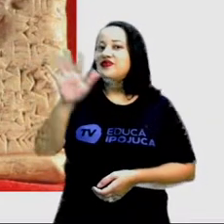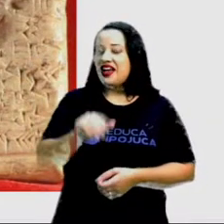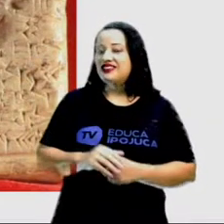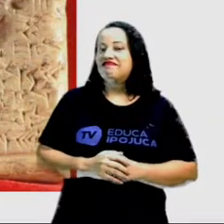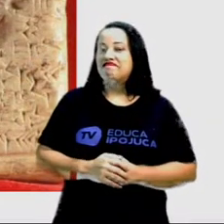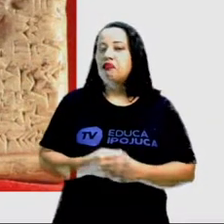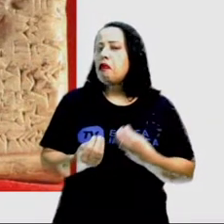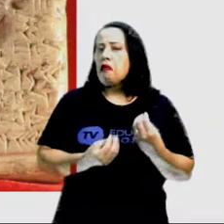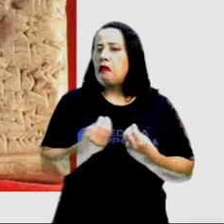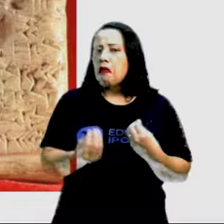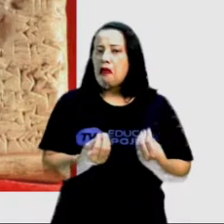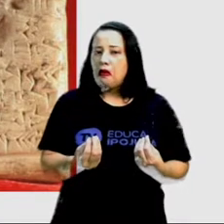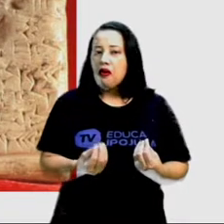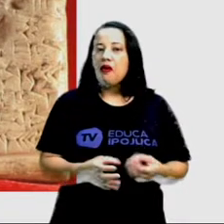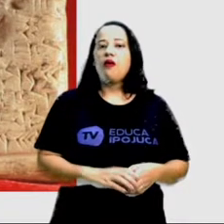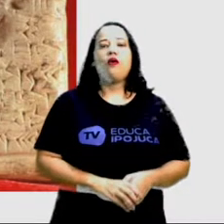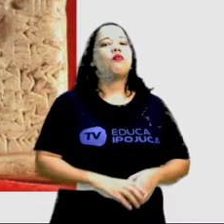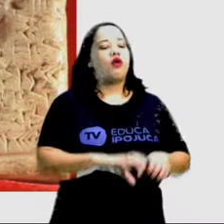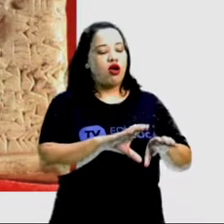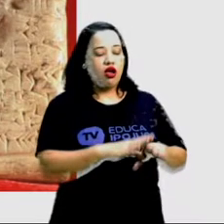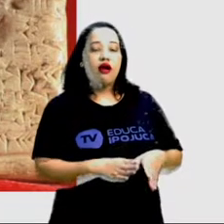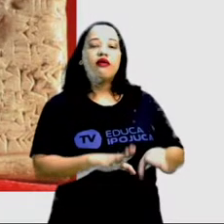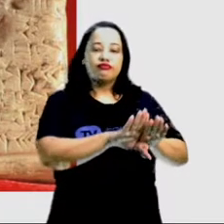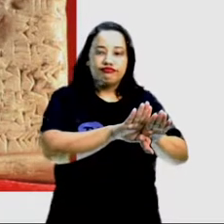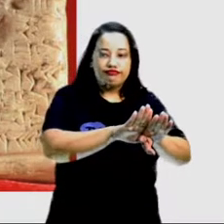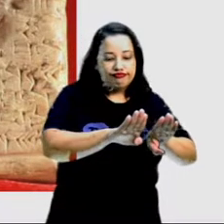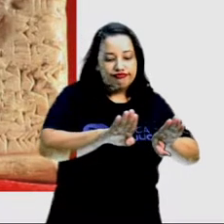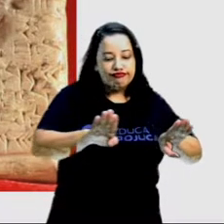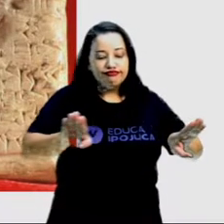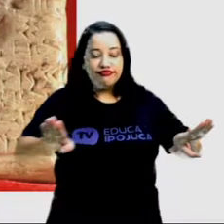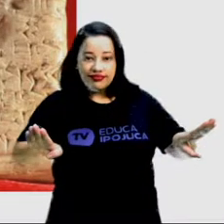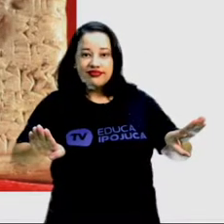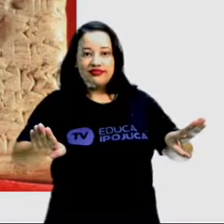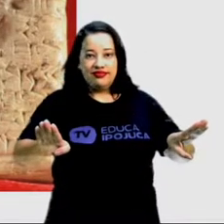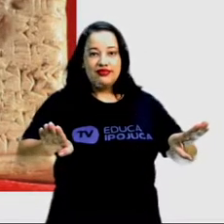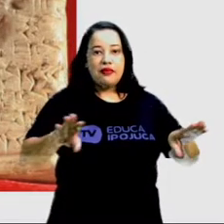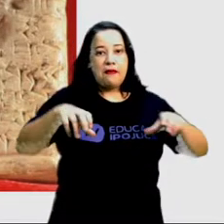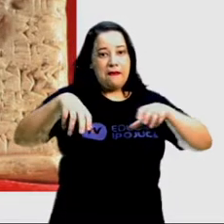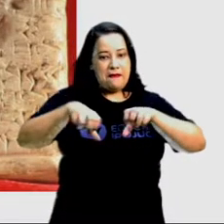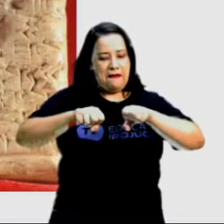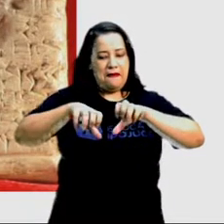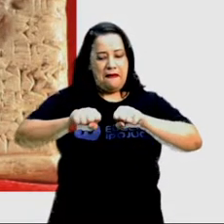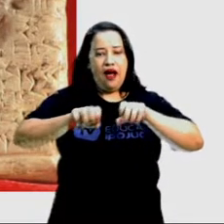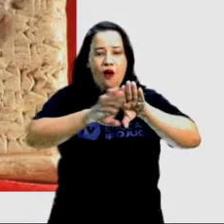de argila e eles usavam cunhas, né, para poder